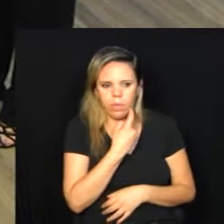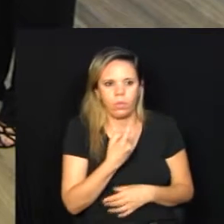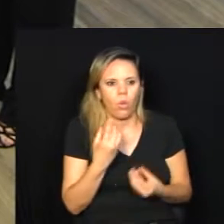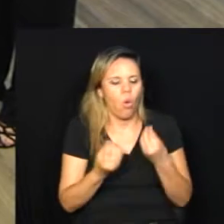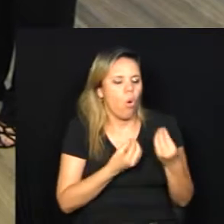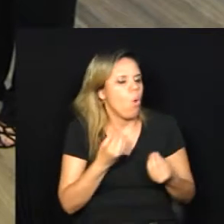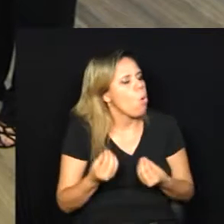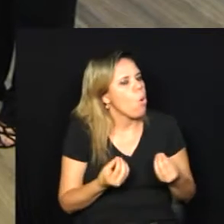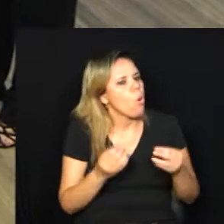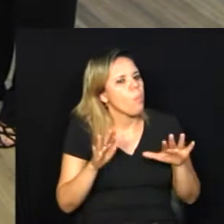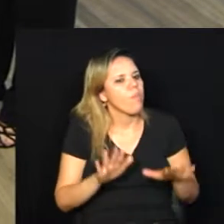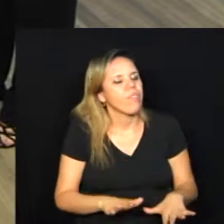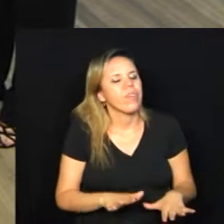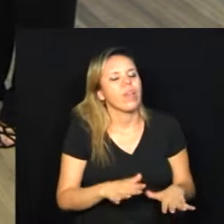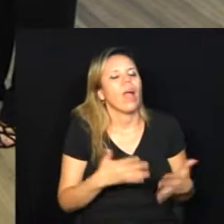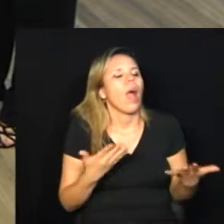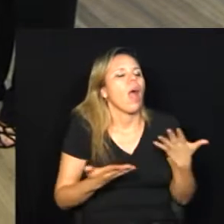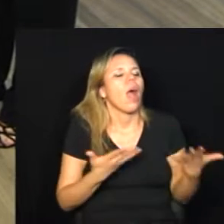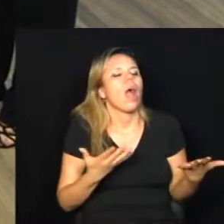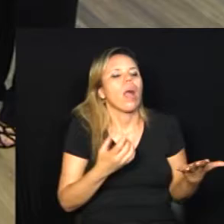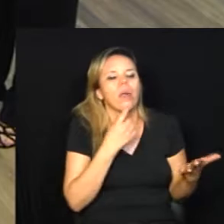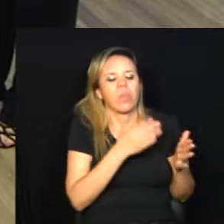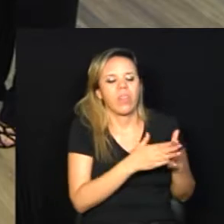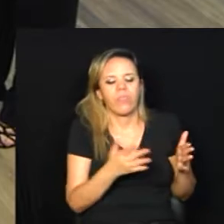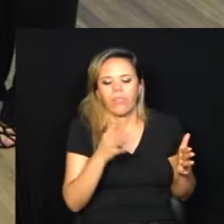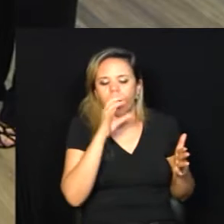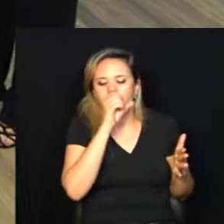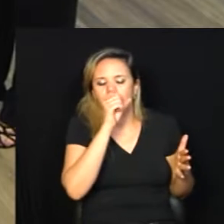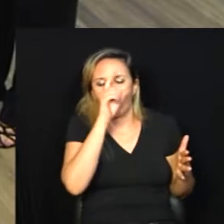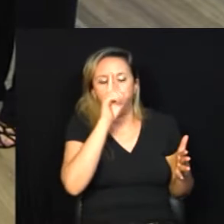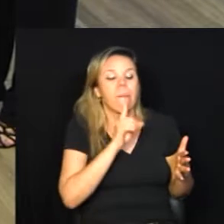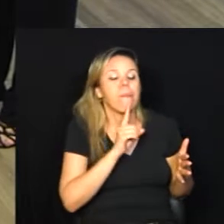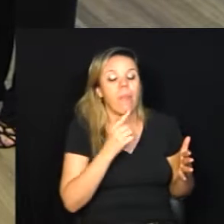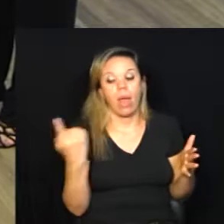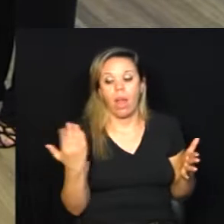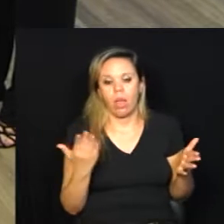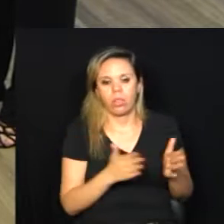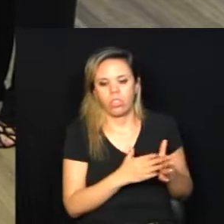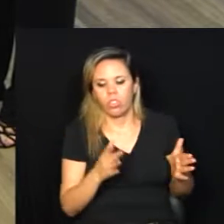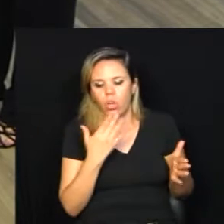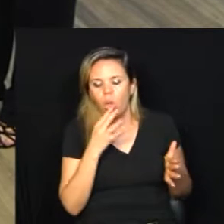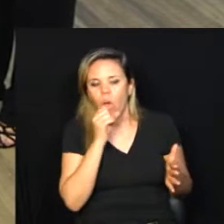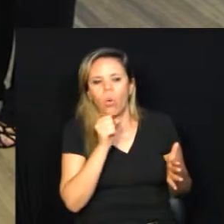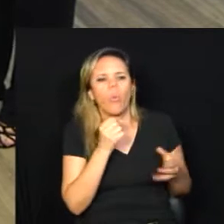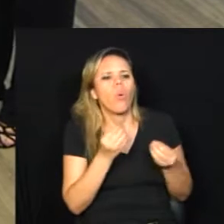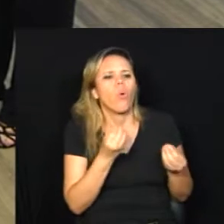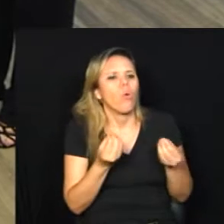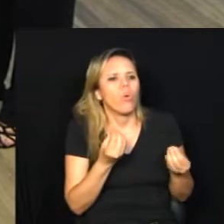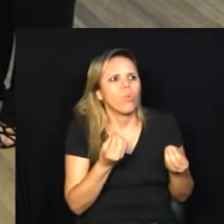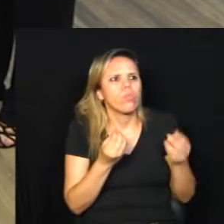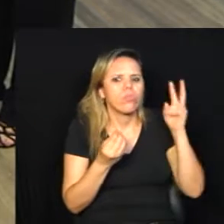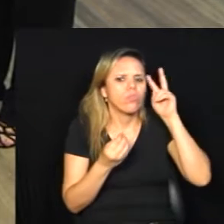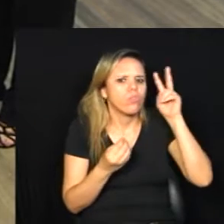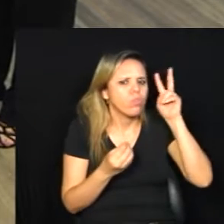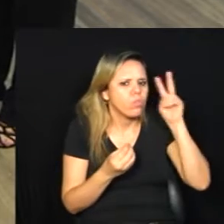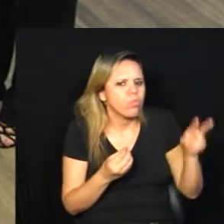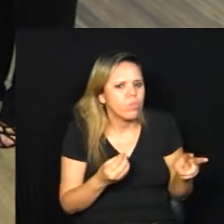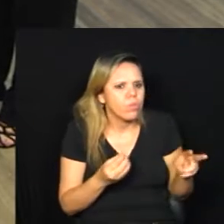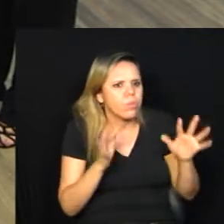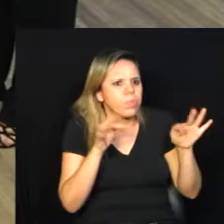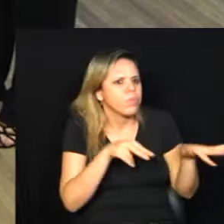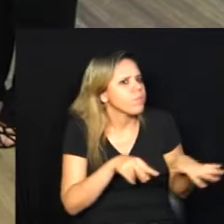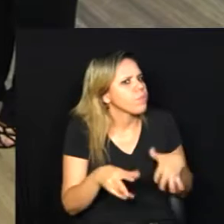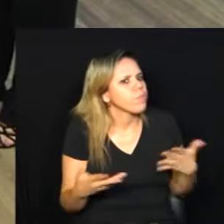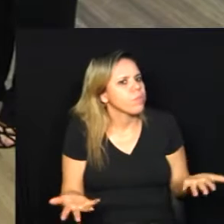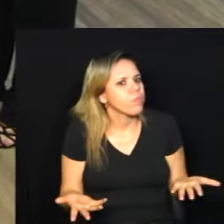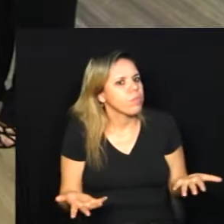Campinas regrediu, estávamos na fase amarela, agora estamos na fase laranja. E que história é essa que aos fins de